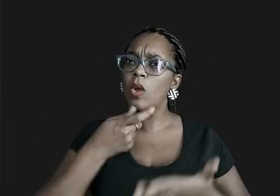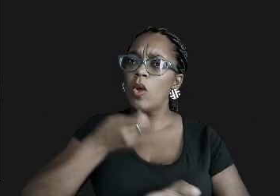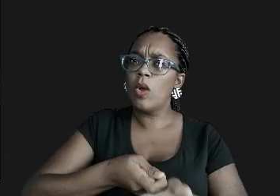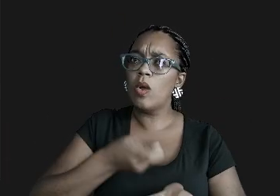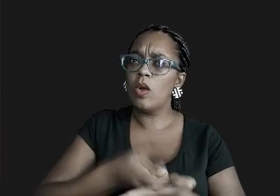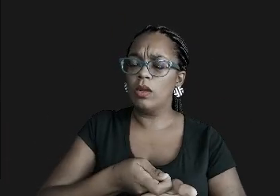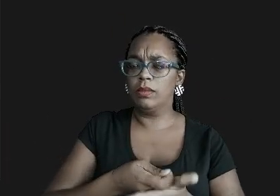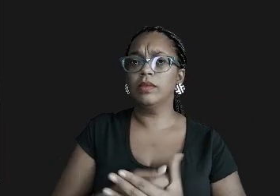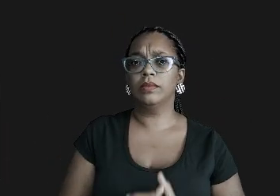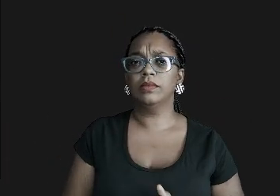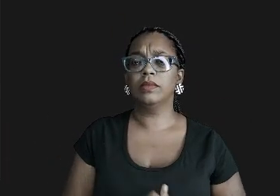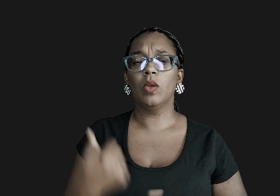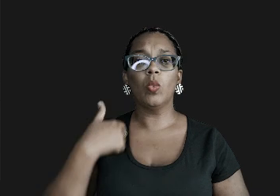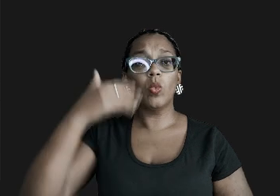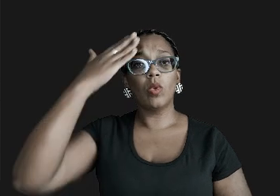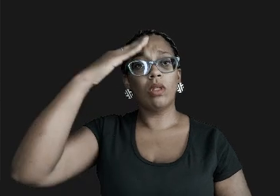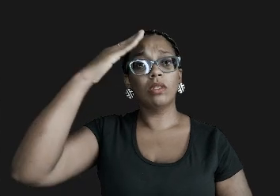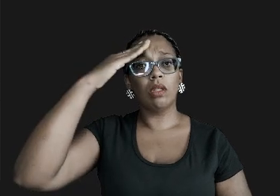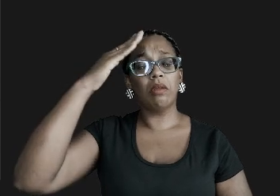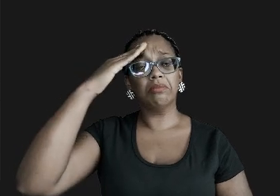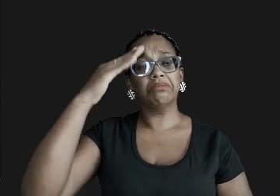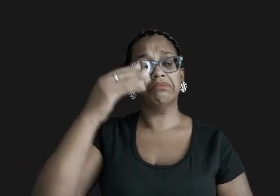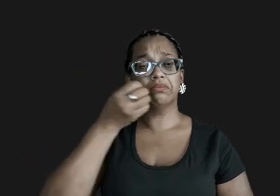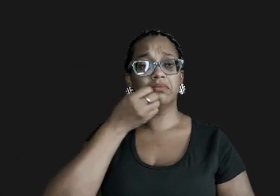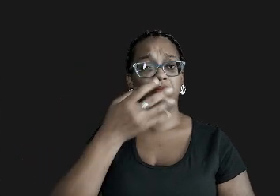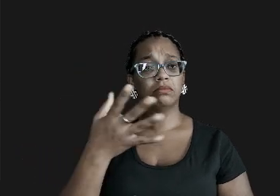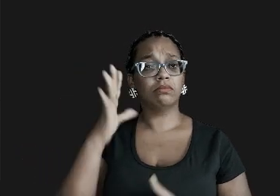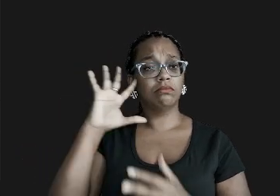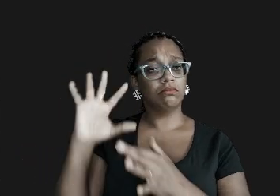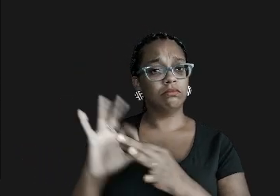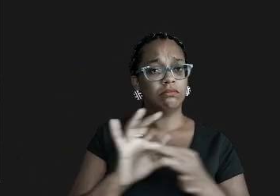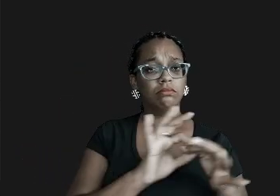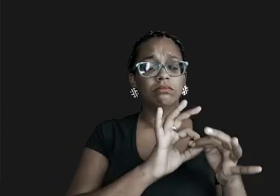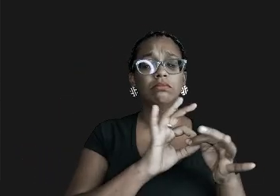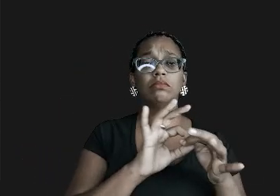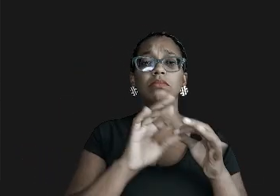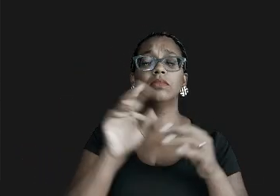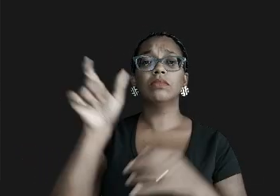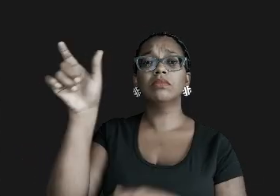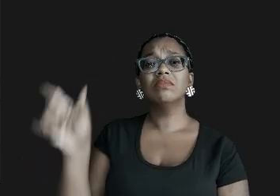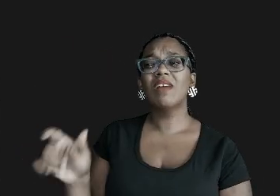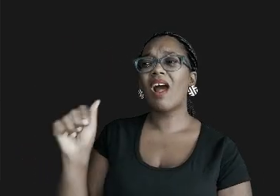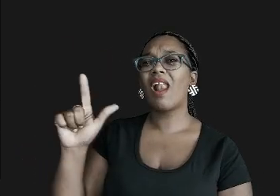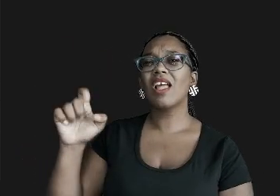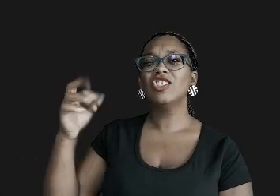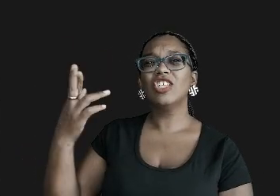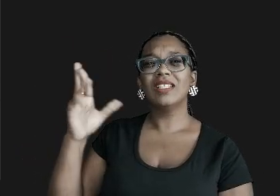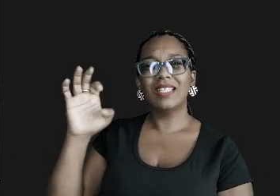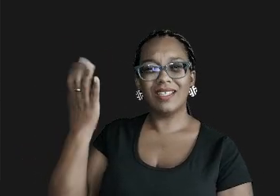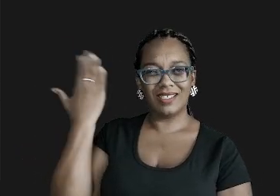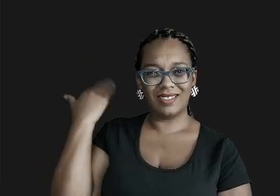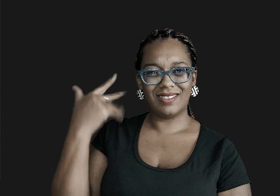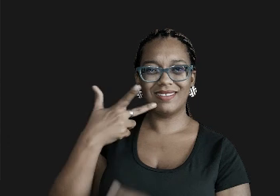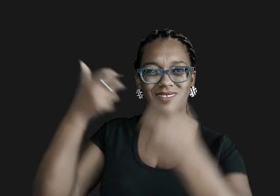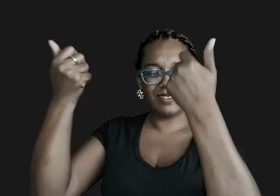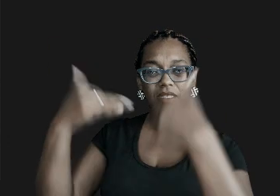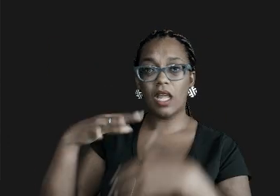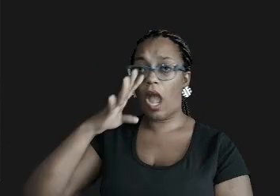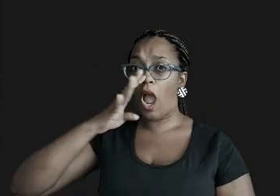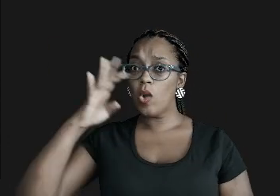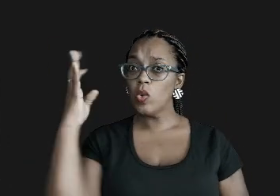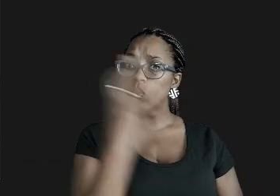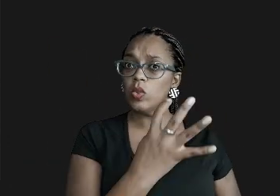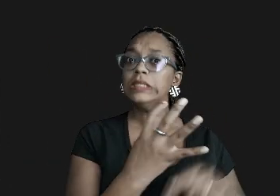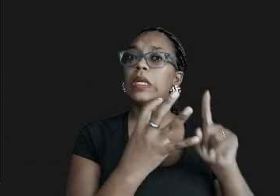é entendo também bastante razoável e coerente a colocação do Alexandre no sentido de que a acusação é